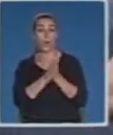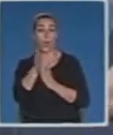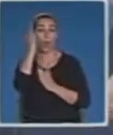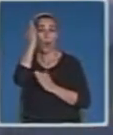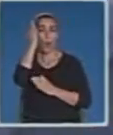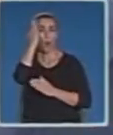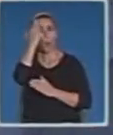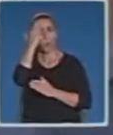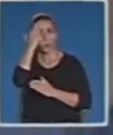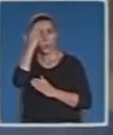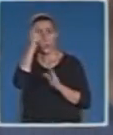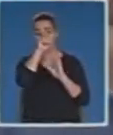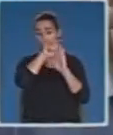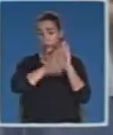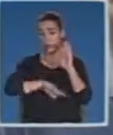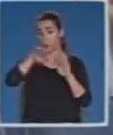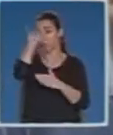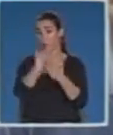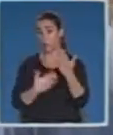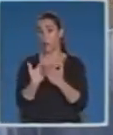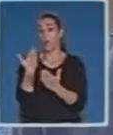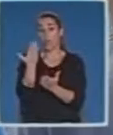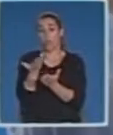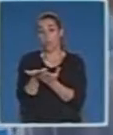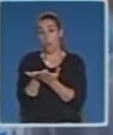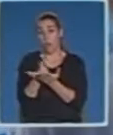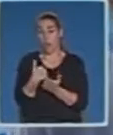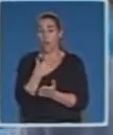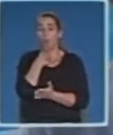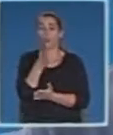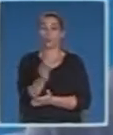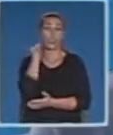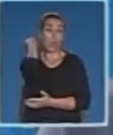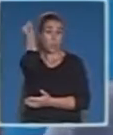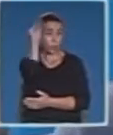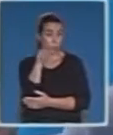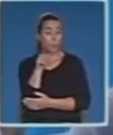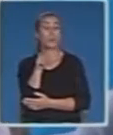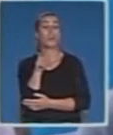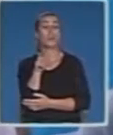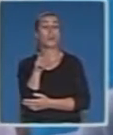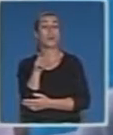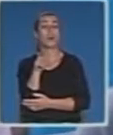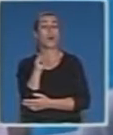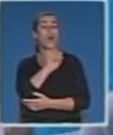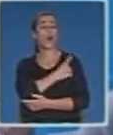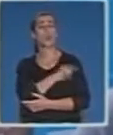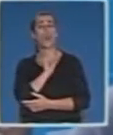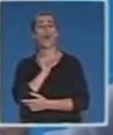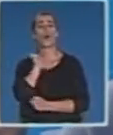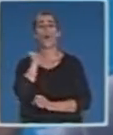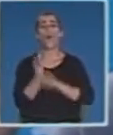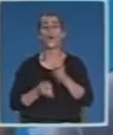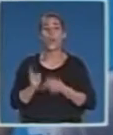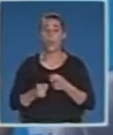conferidas pelo Estatuto e pela Constituição, devíamos dizer à República claramente quais eram as nossas competências para não